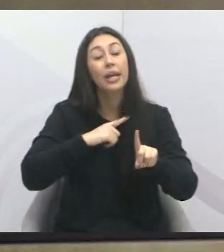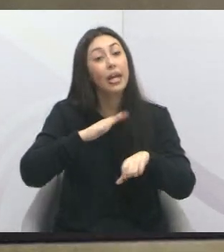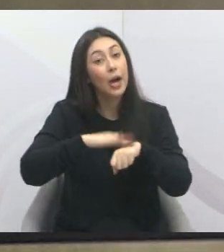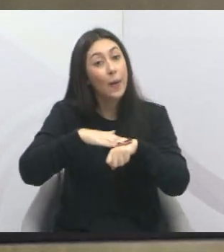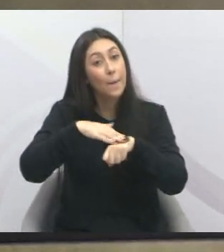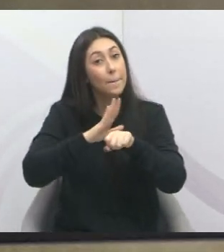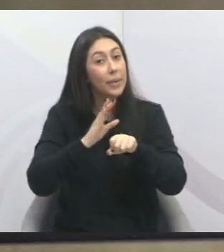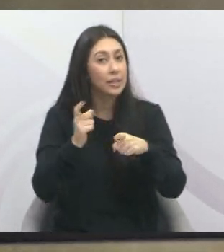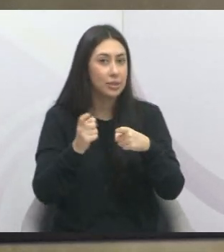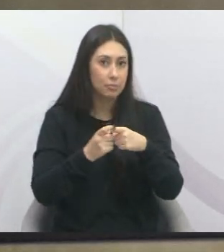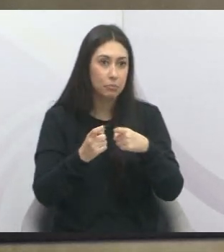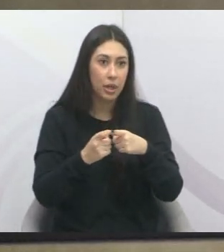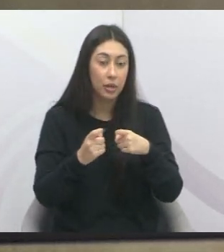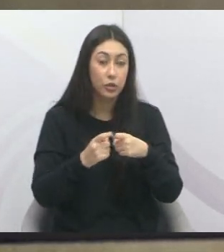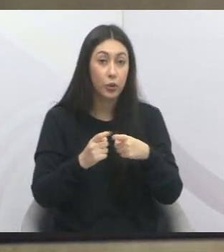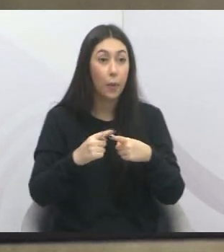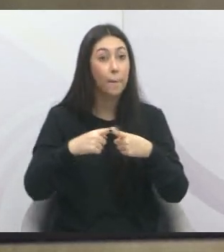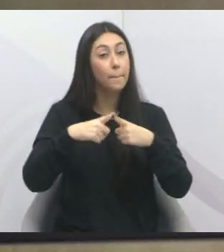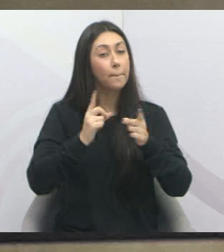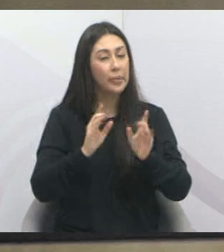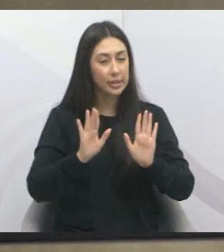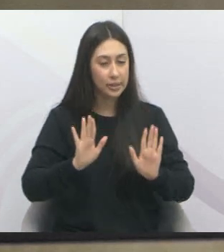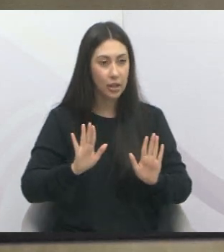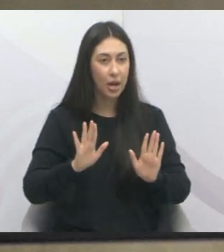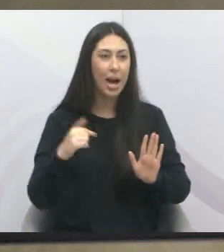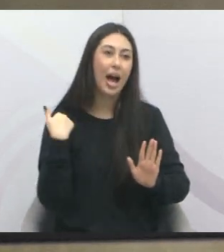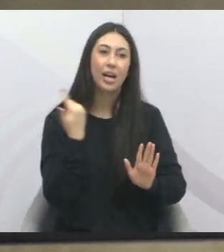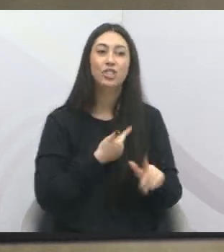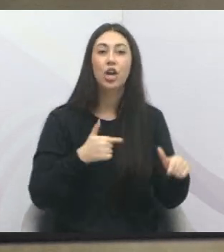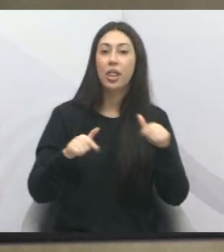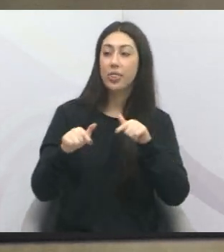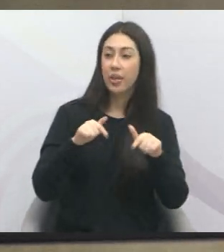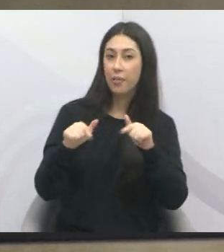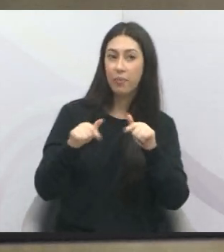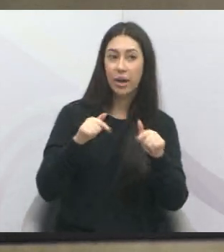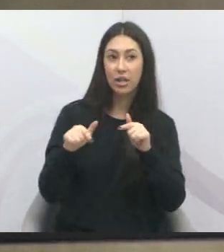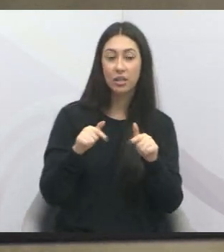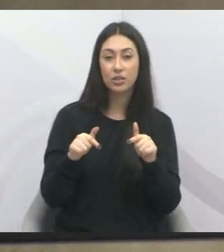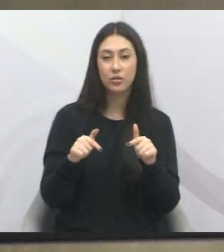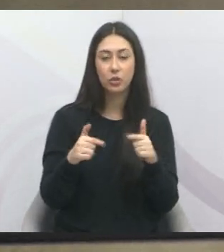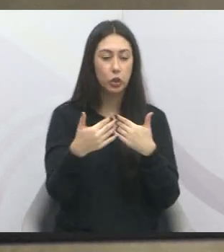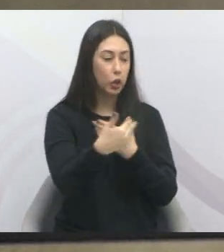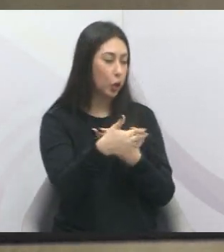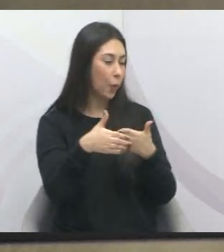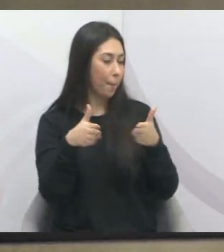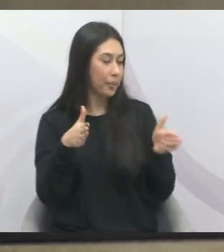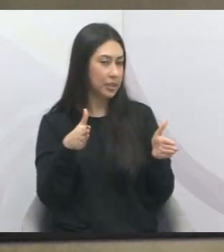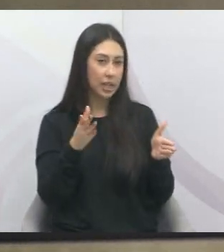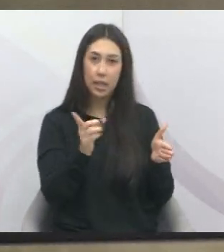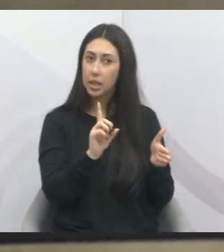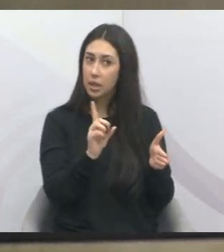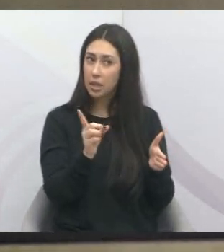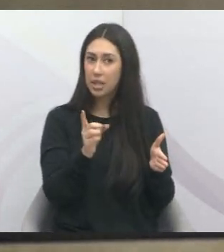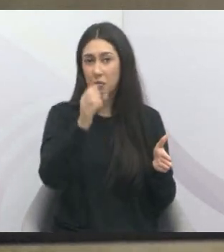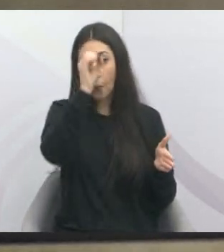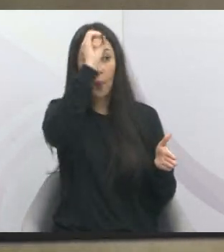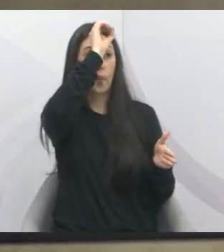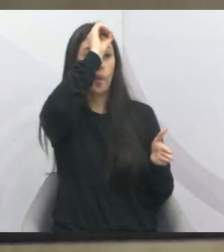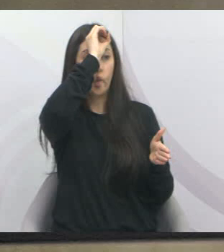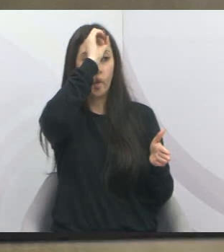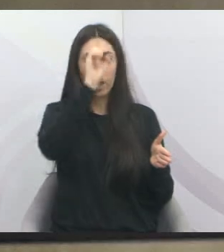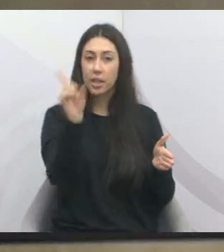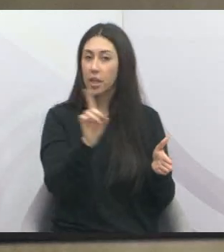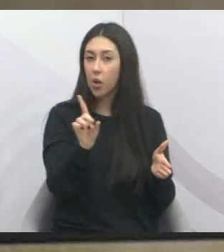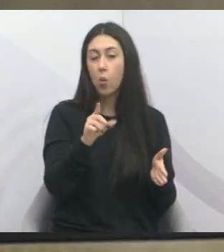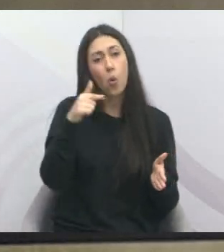dos agendamentos. Mas, enfim, a gente não está trabalhando dentro de um gabinete e sem ter o conhecimento. Ontem